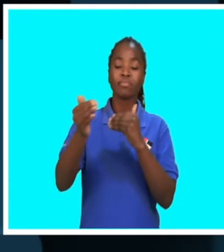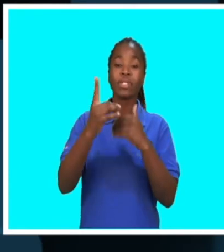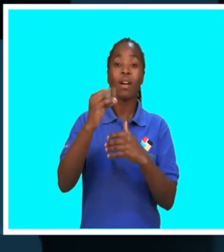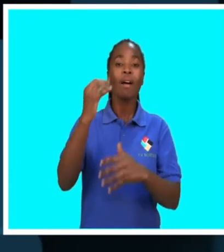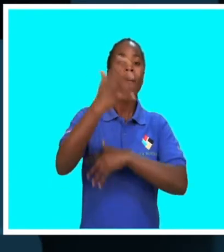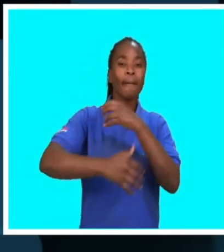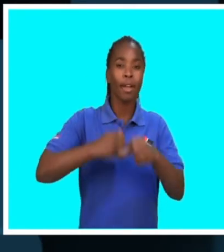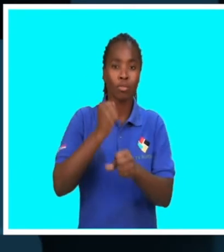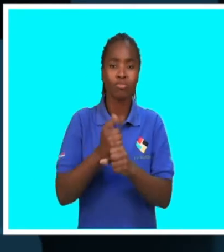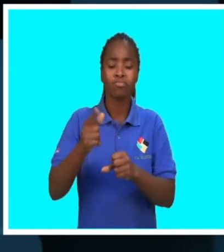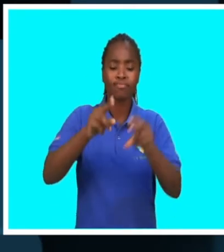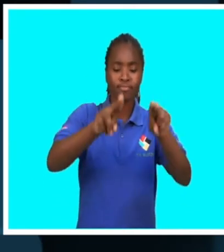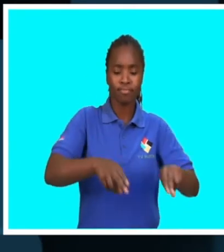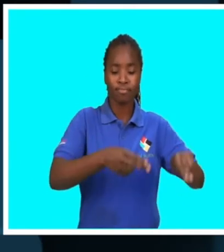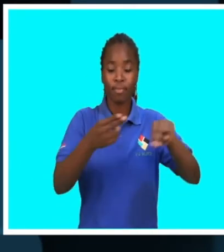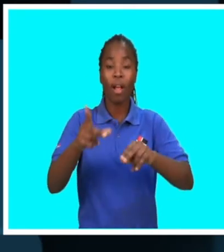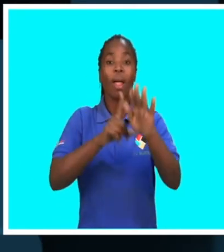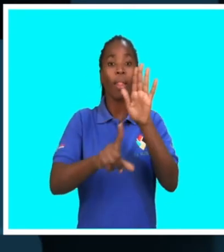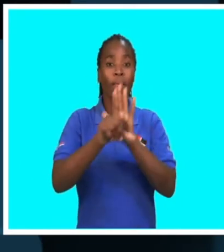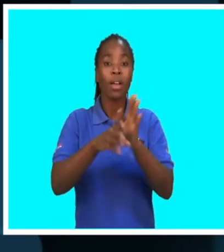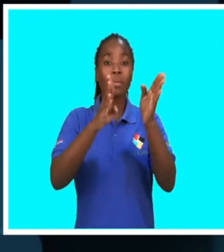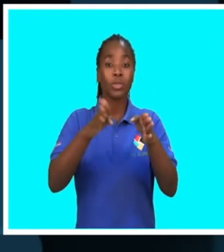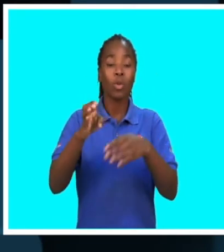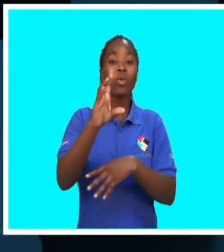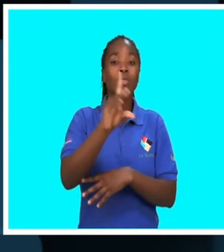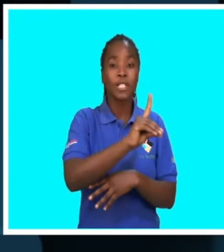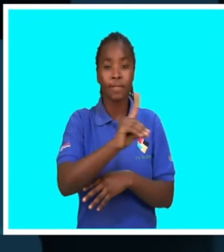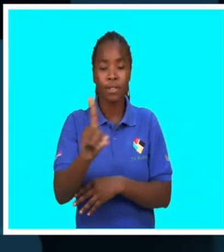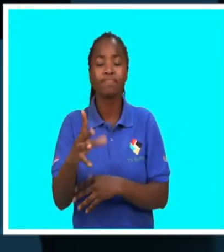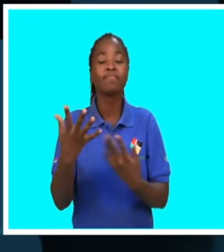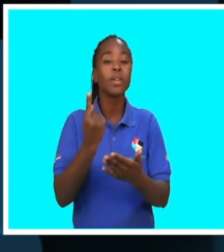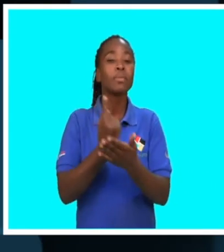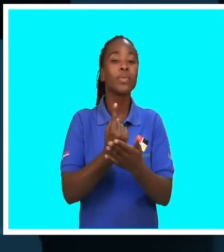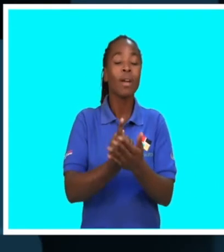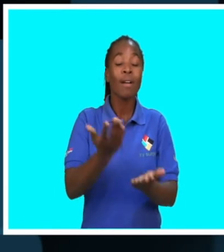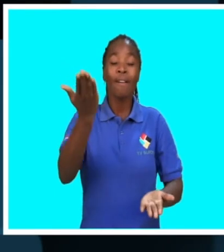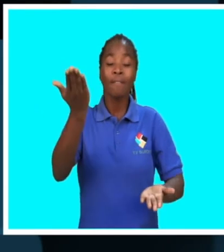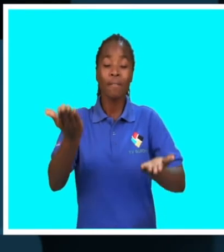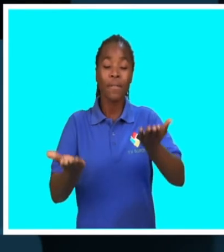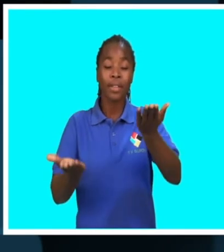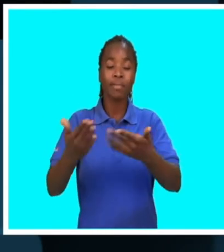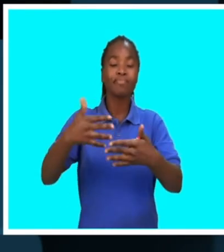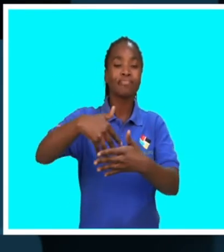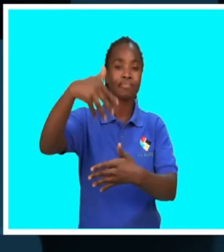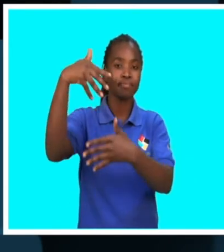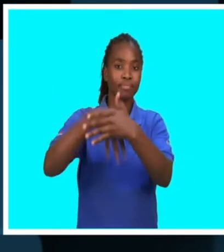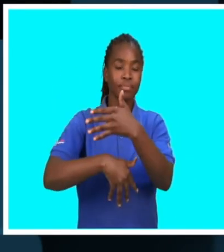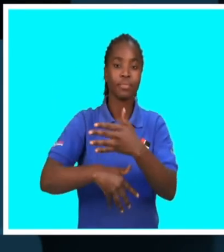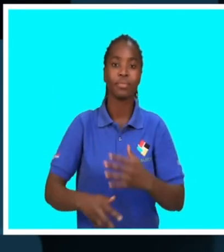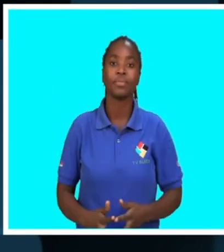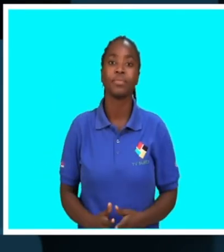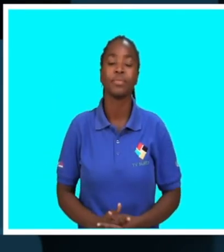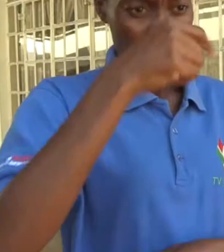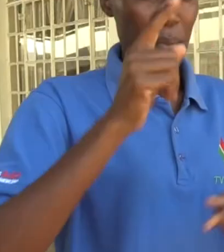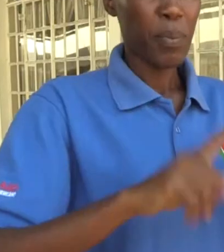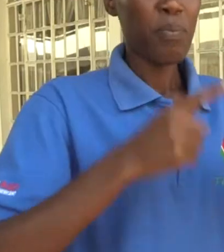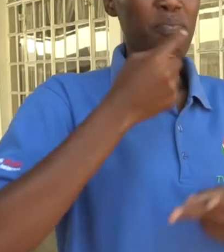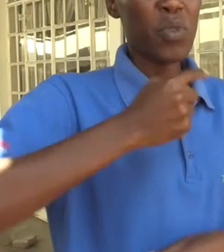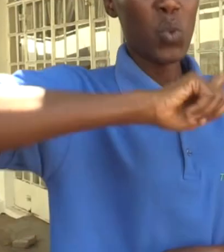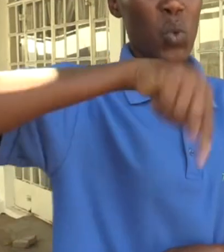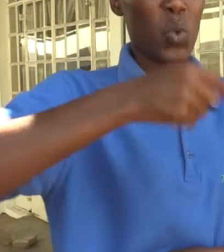Moçambique ratificou a Convenção da Pessoa com Deficiência. Está aí a necessidade de avaliar a implementação na íntegra